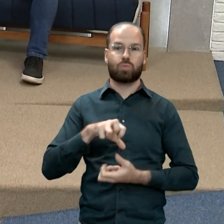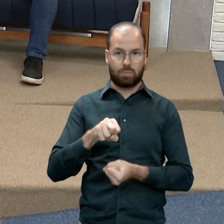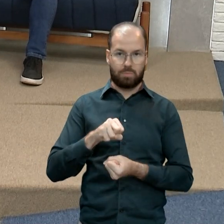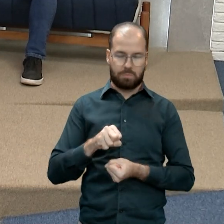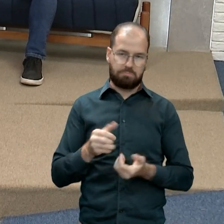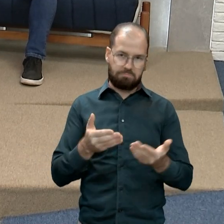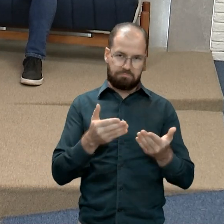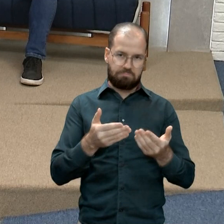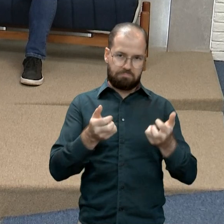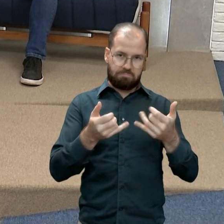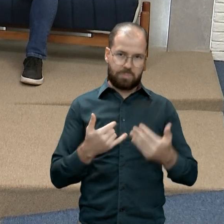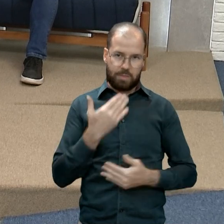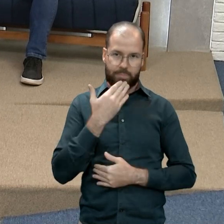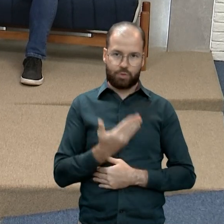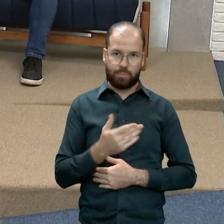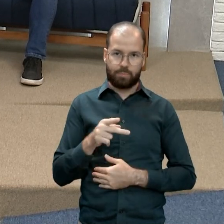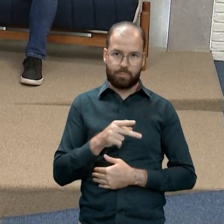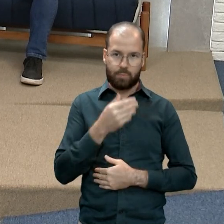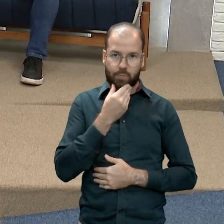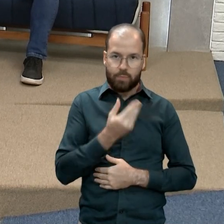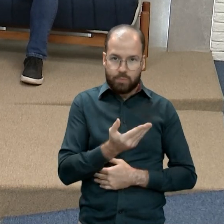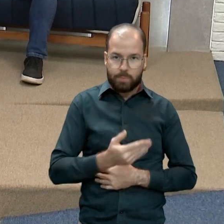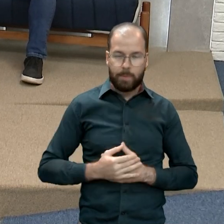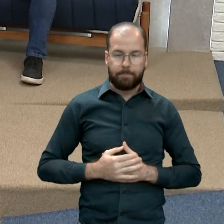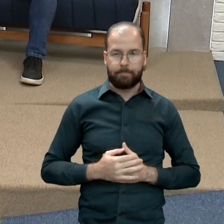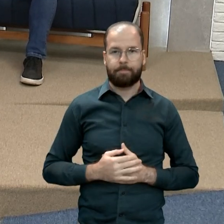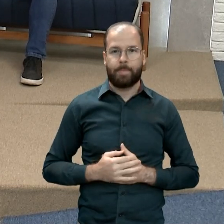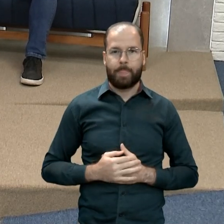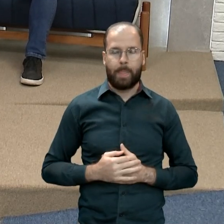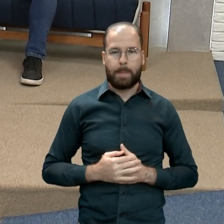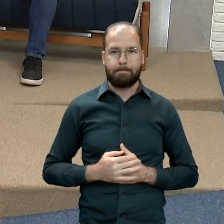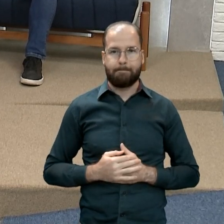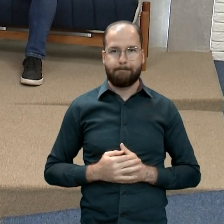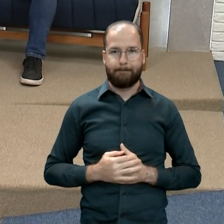professor? Pode. A sustentabilidade é uma